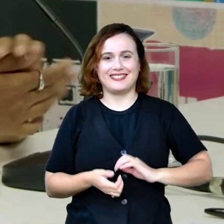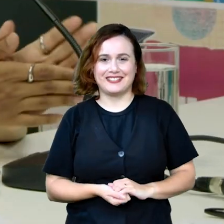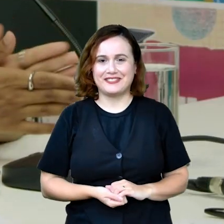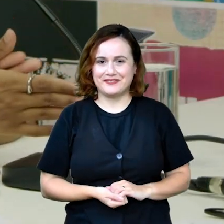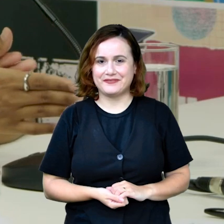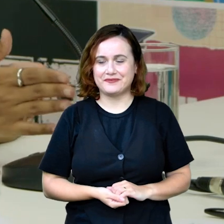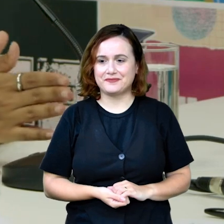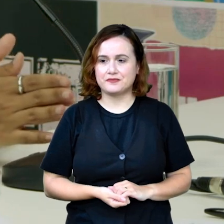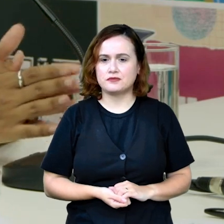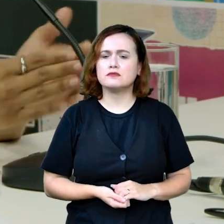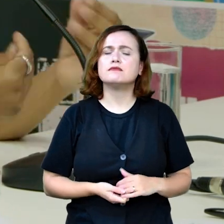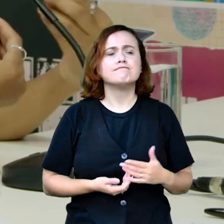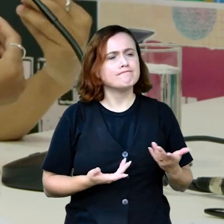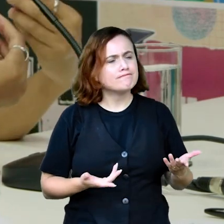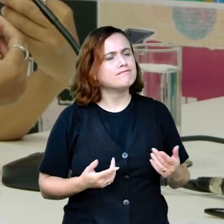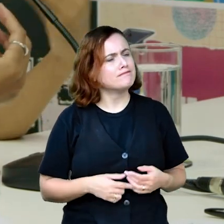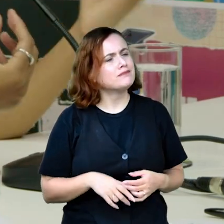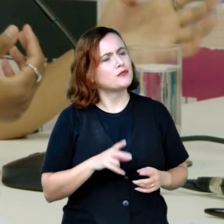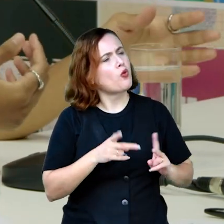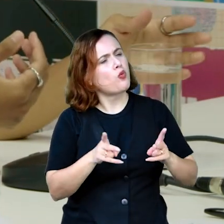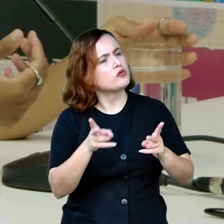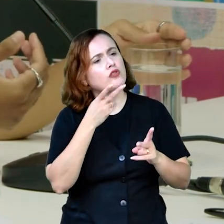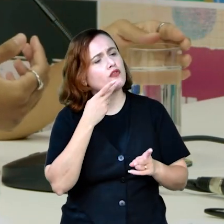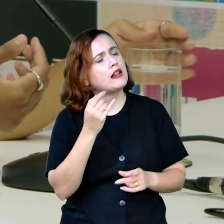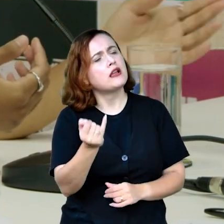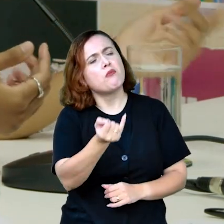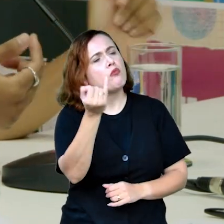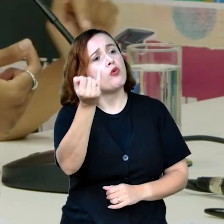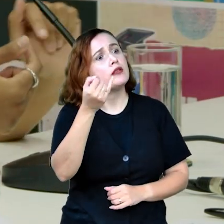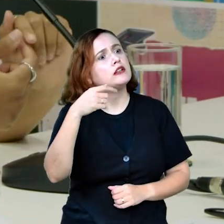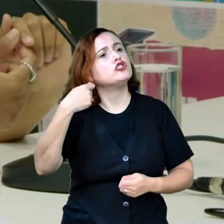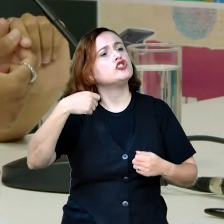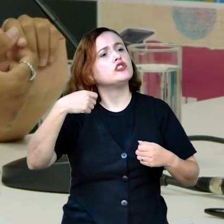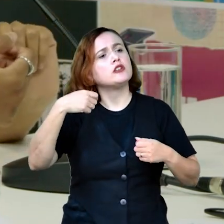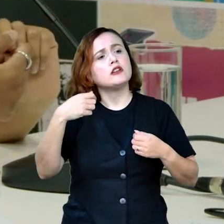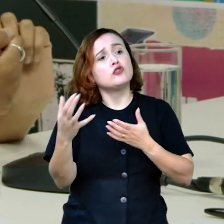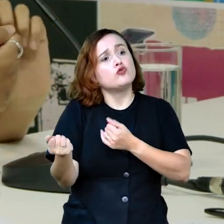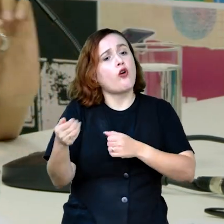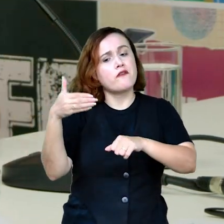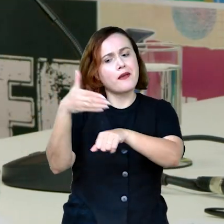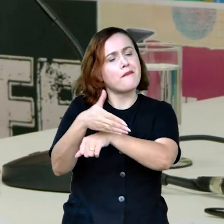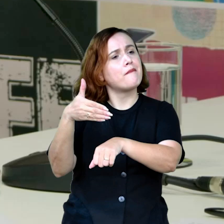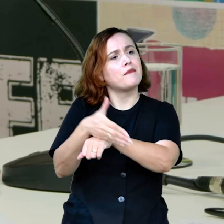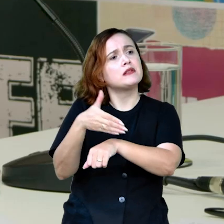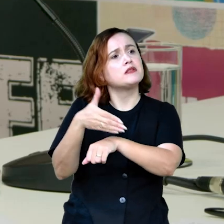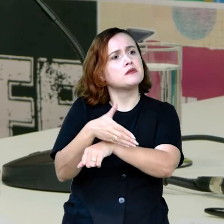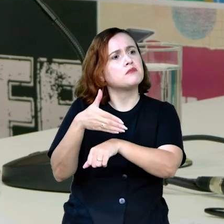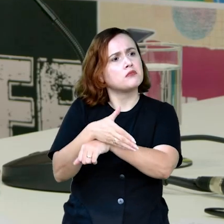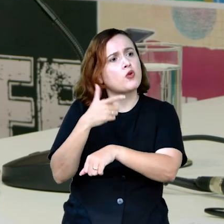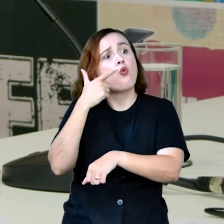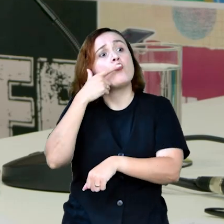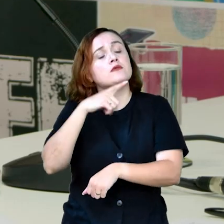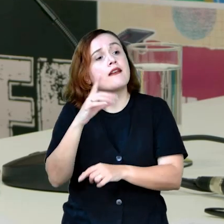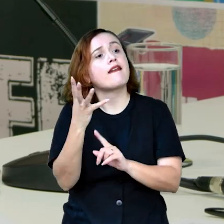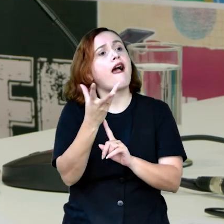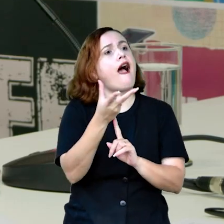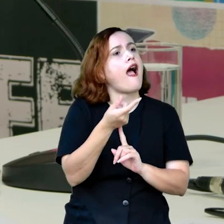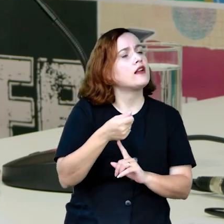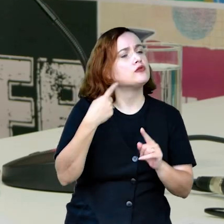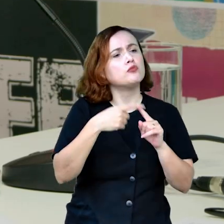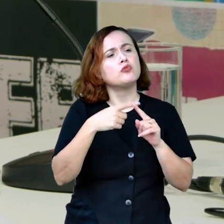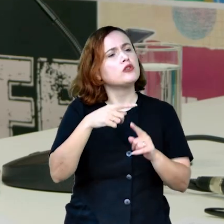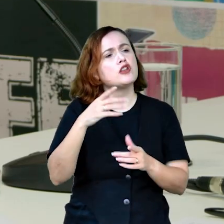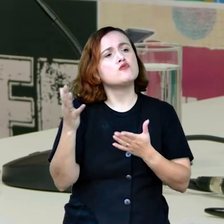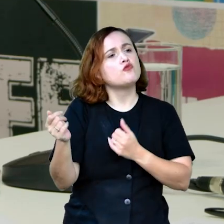E aí, seguindo nessa linha, como você enxerga a importância de acesso à arte na vida dos jovens? Por que os jovens pretos